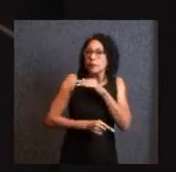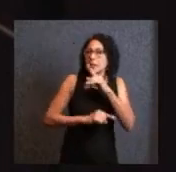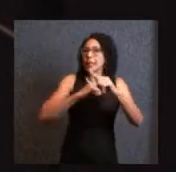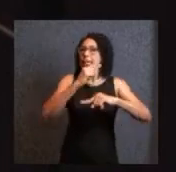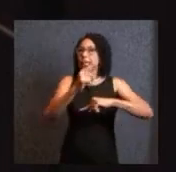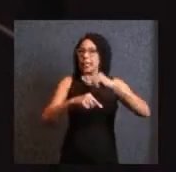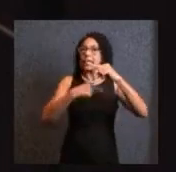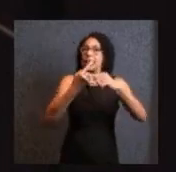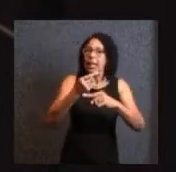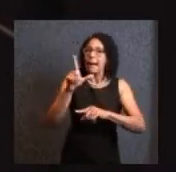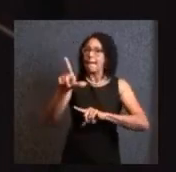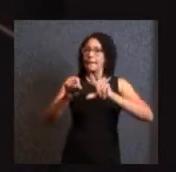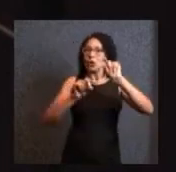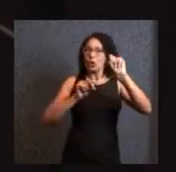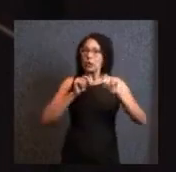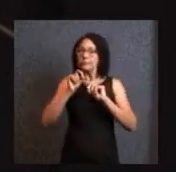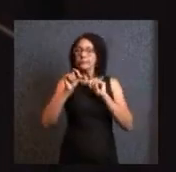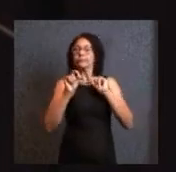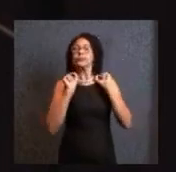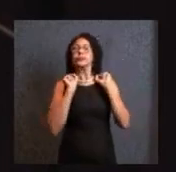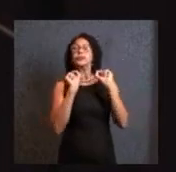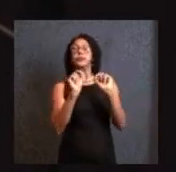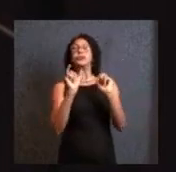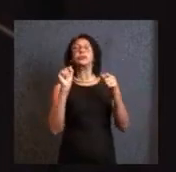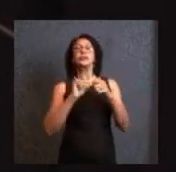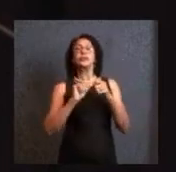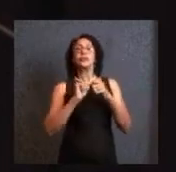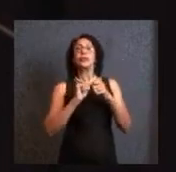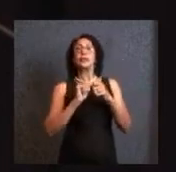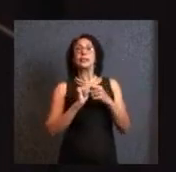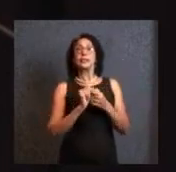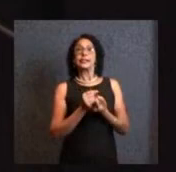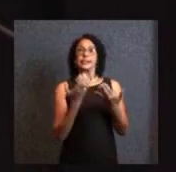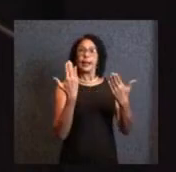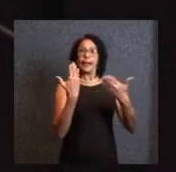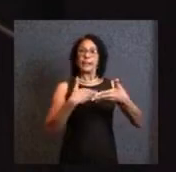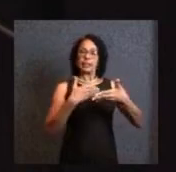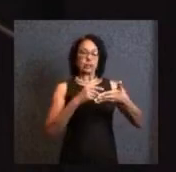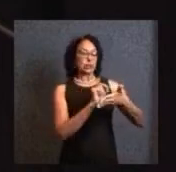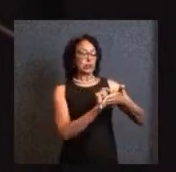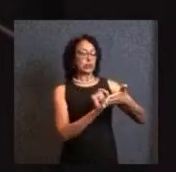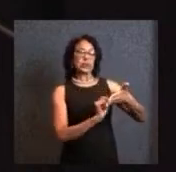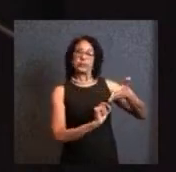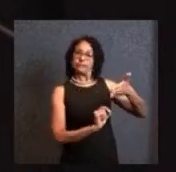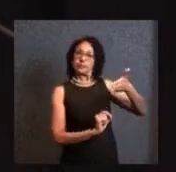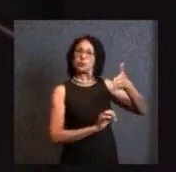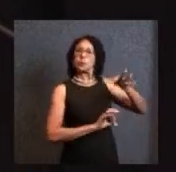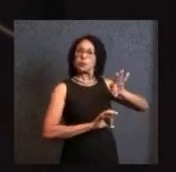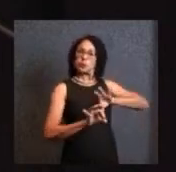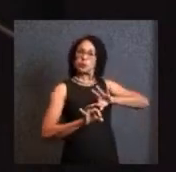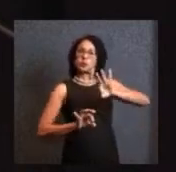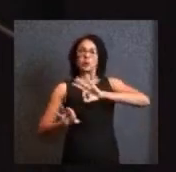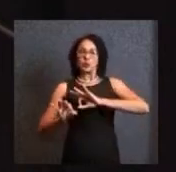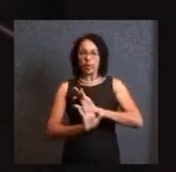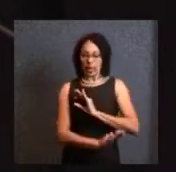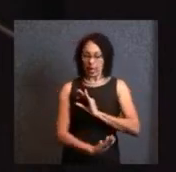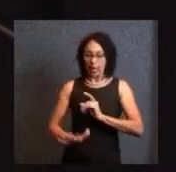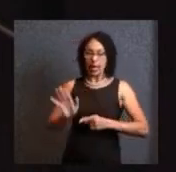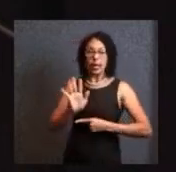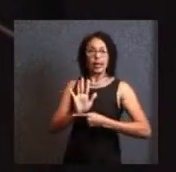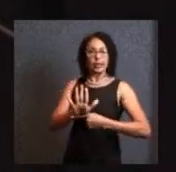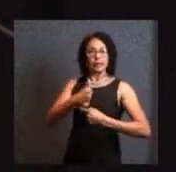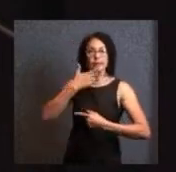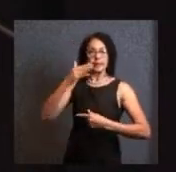poder tomar as melhores decisões e escolher os melhores caminhos para ajudar as crianças a terem um melhor desempenho.